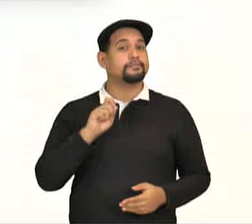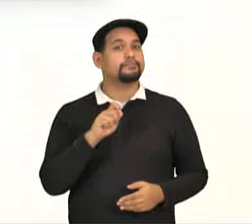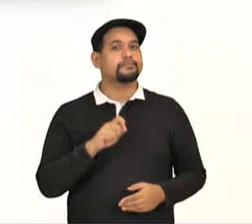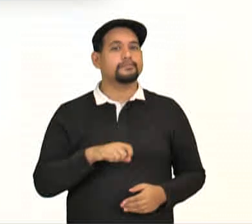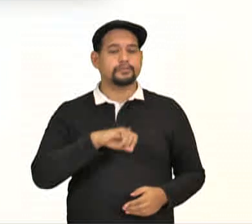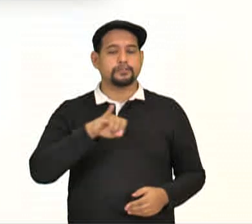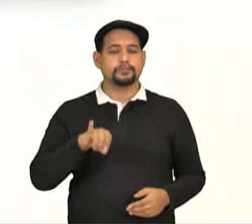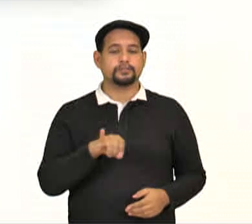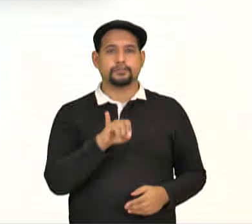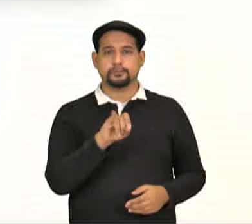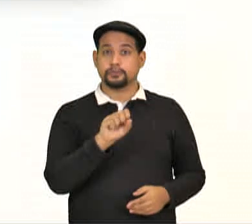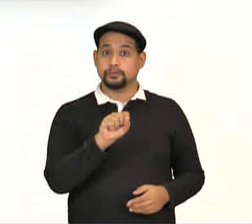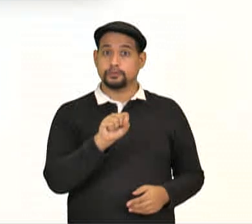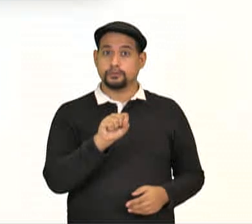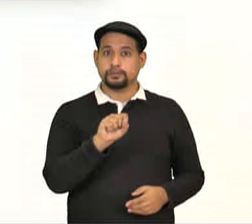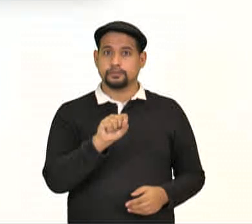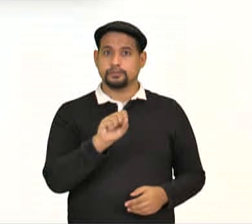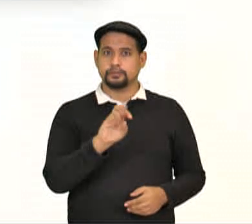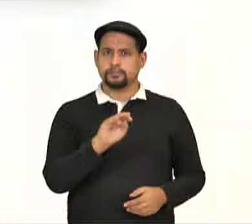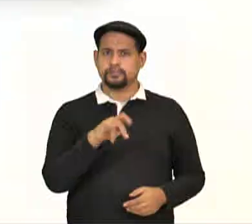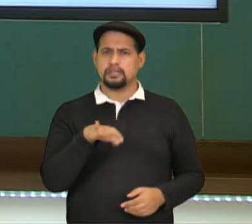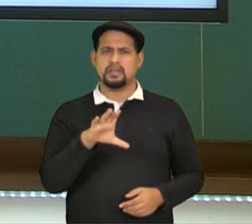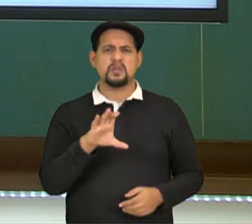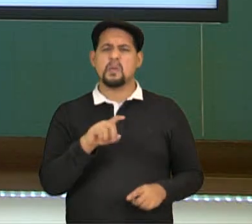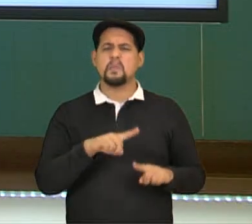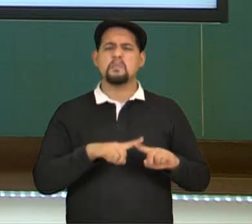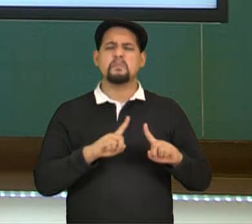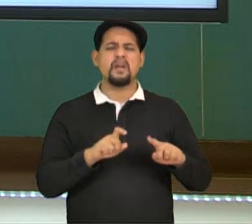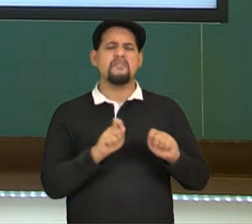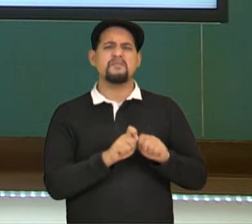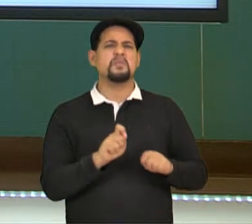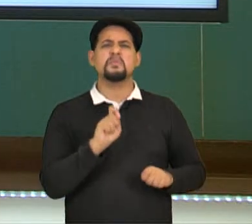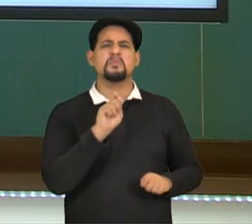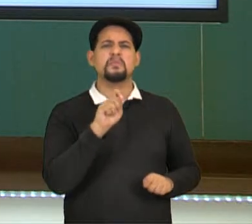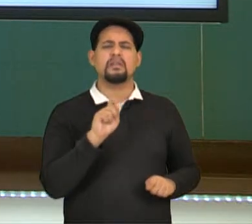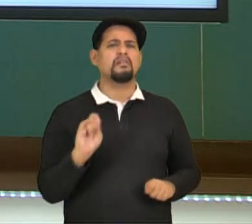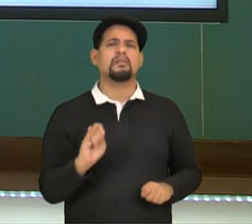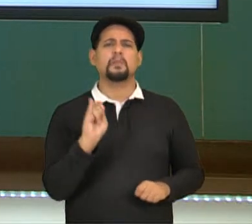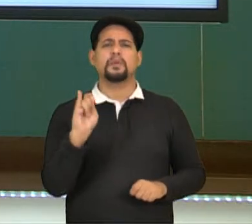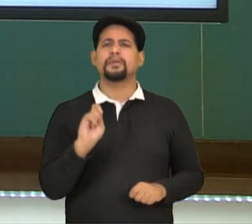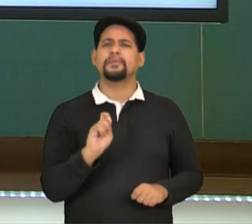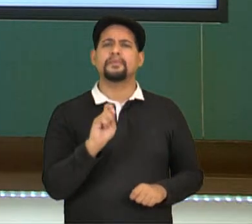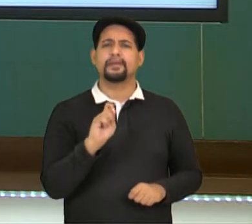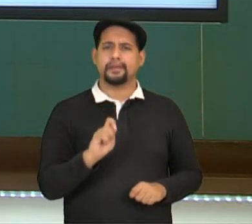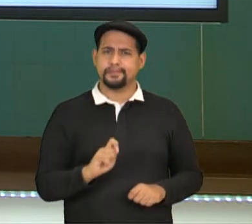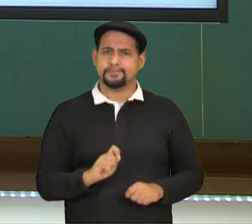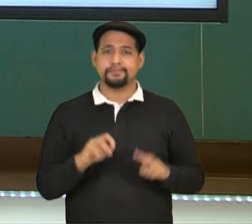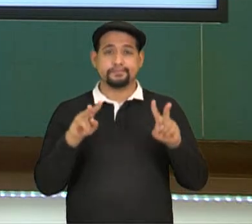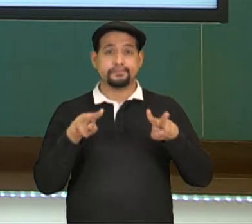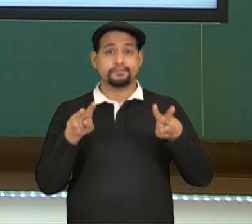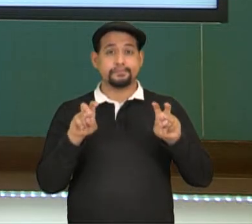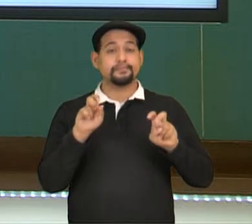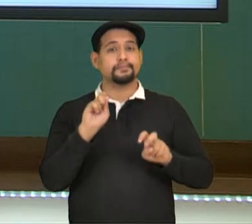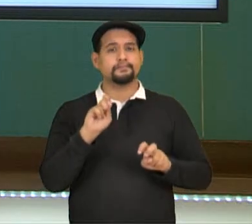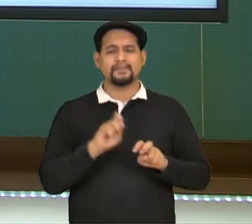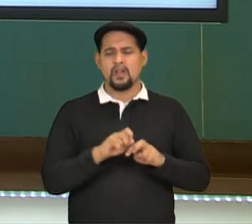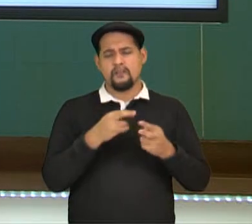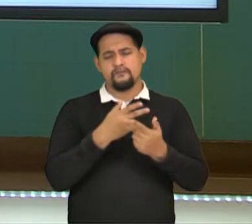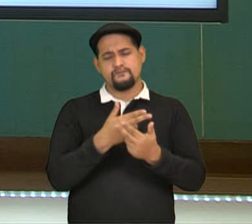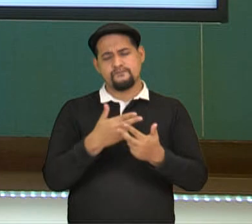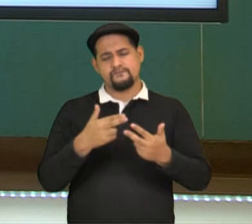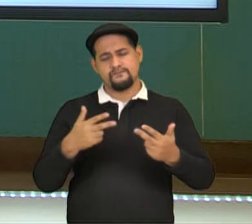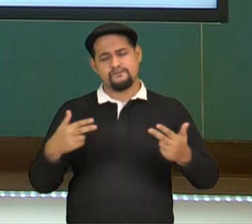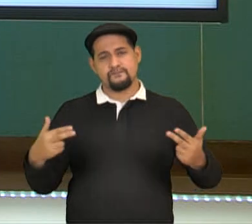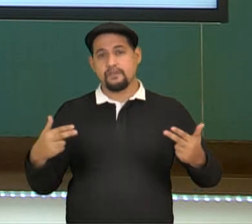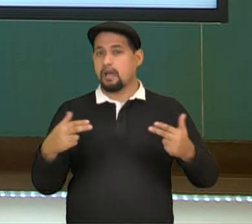que é esse cara? A gente já viu que ele é um imperador. Mas o que ele fez de tão importante assim para a gente estar tratando de um imperador aqui no meio de tantos imperadores